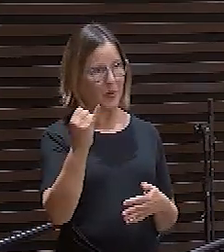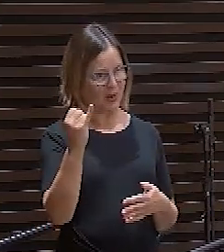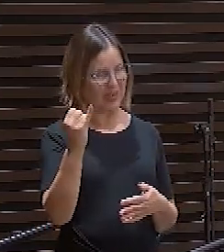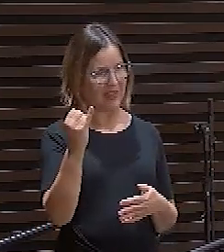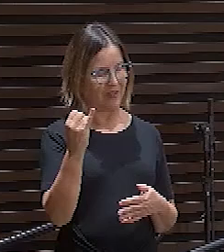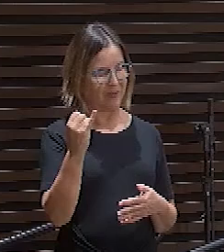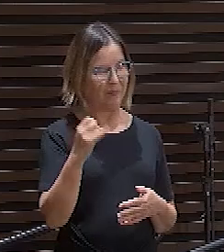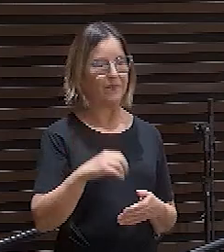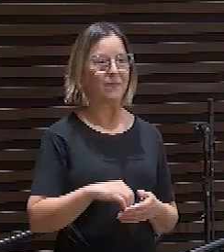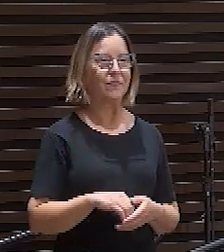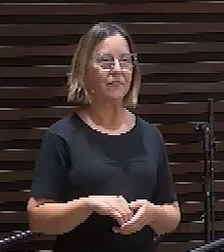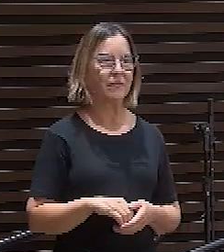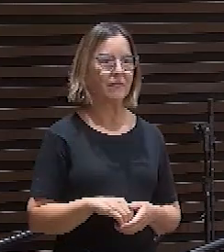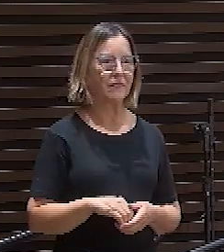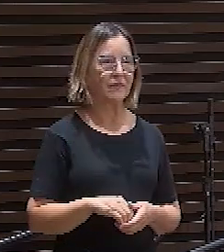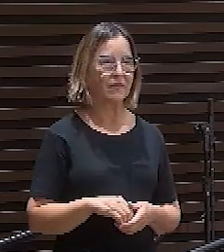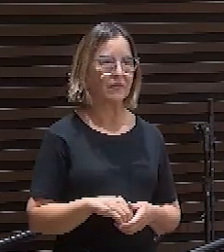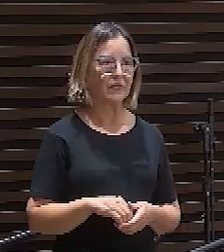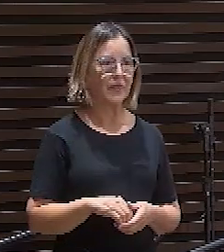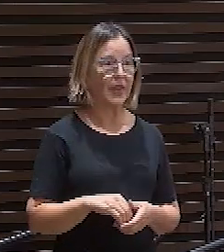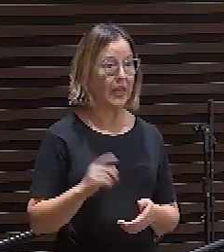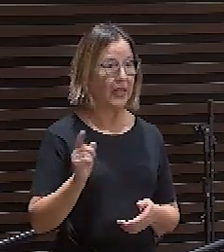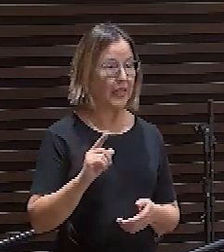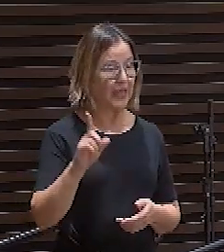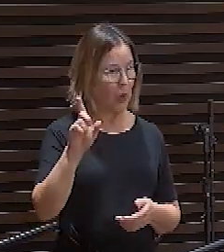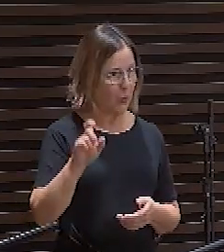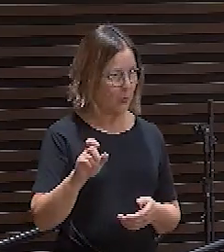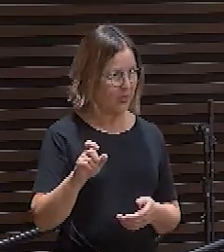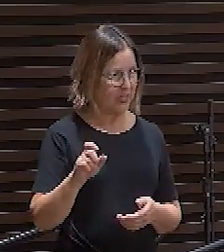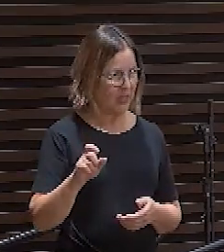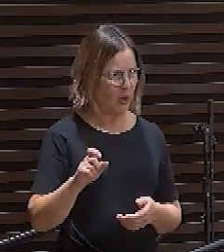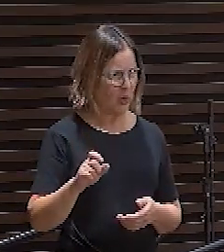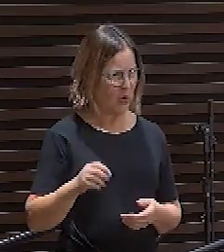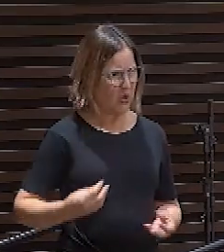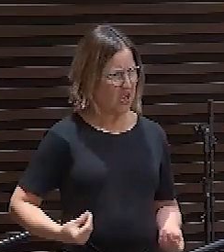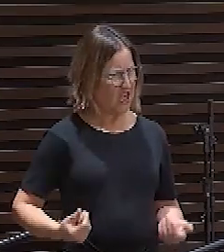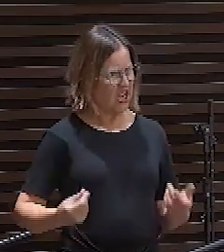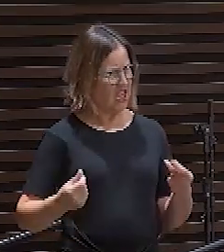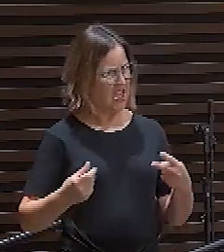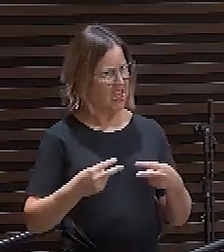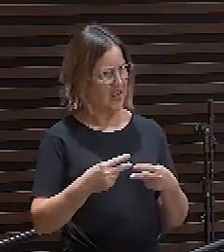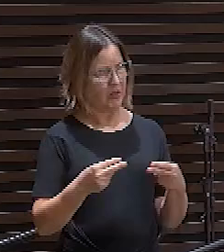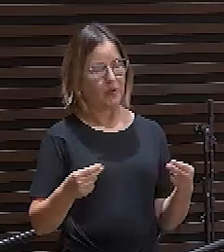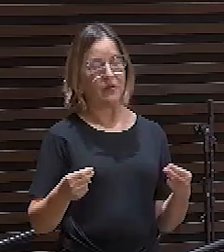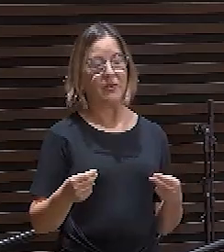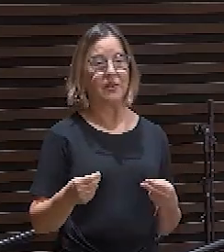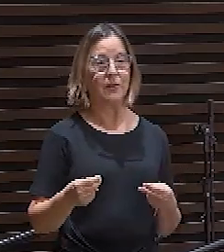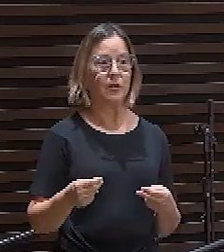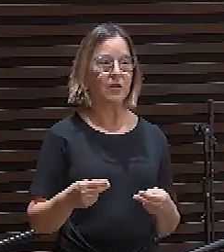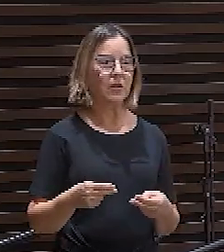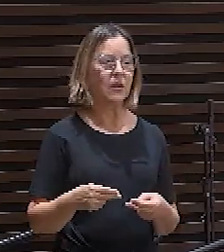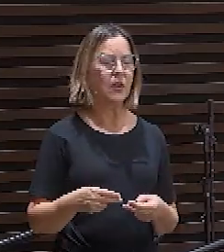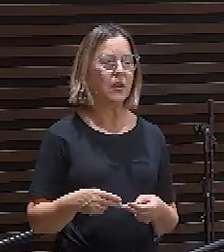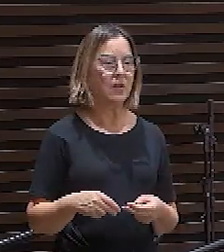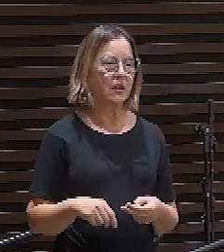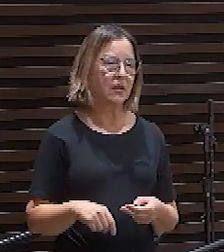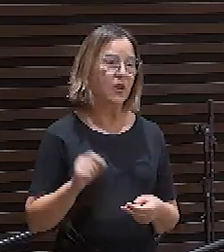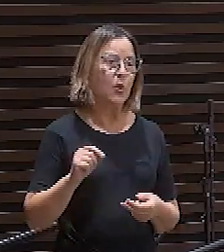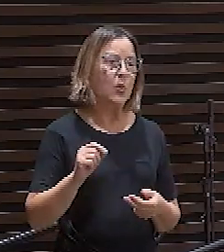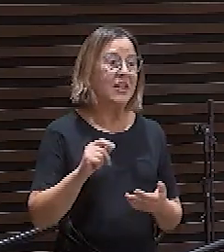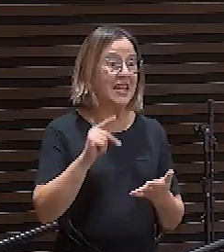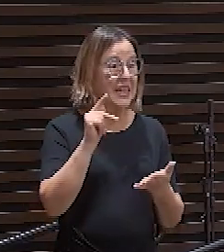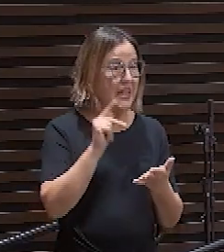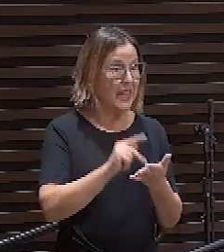para vocês, não são os bens materiais. O que realmente importa, o que realmente